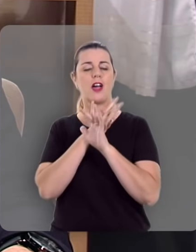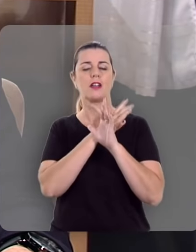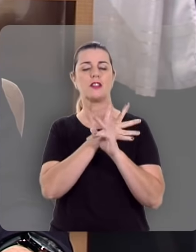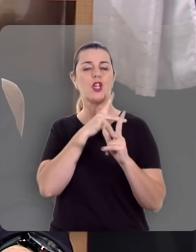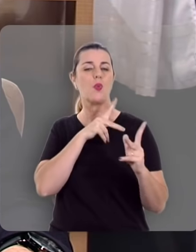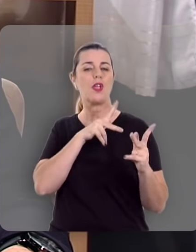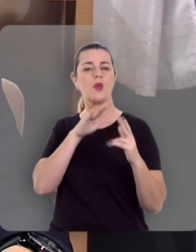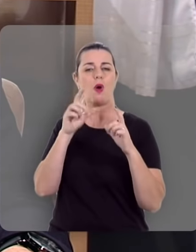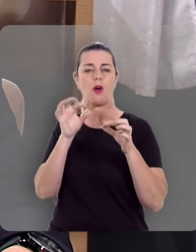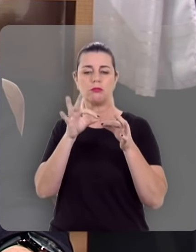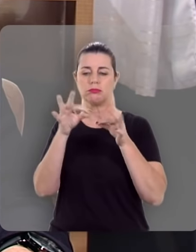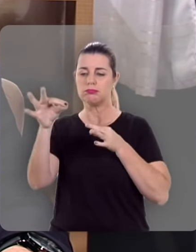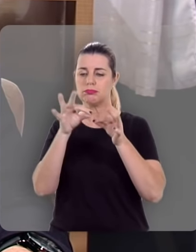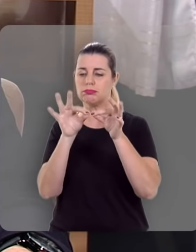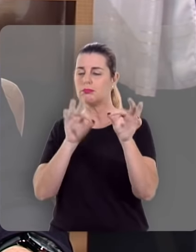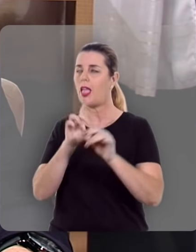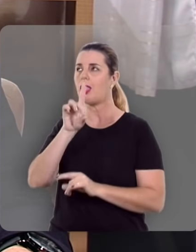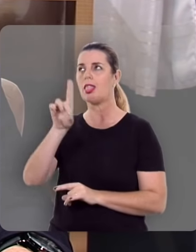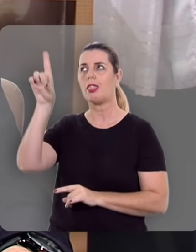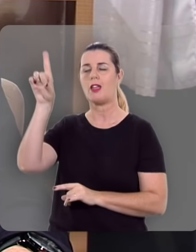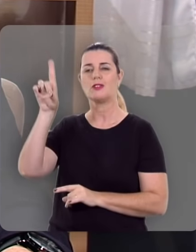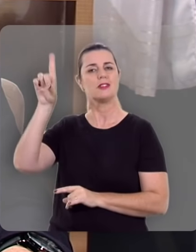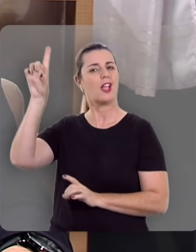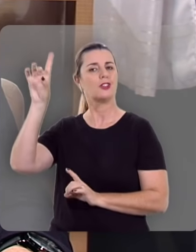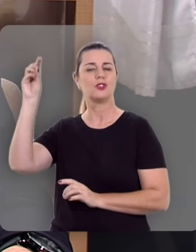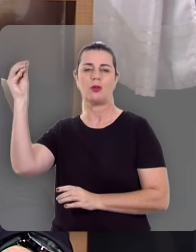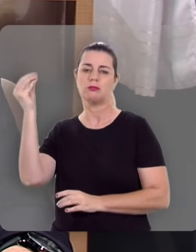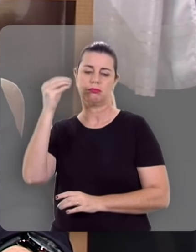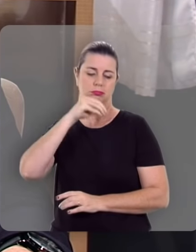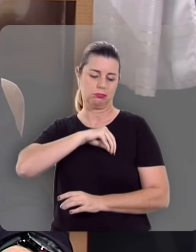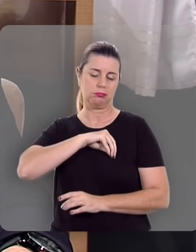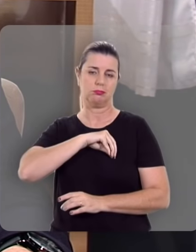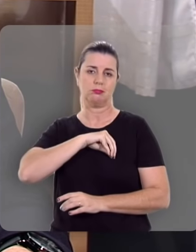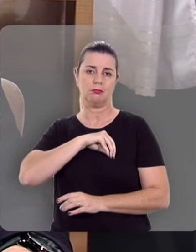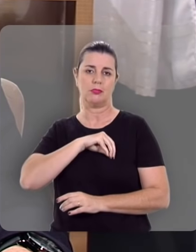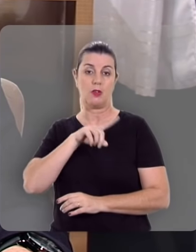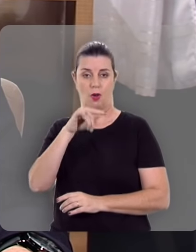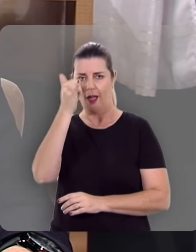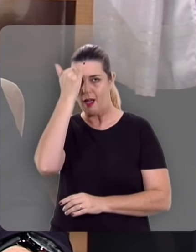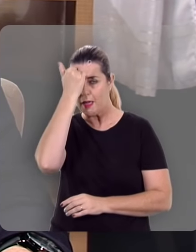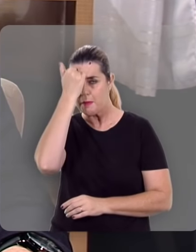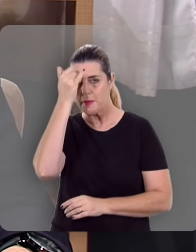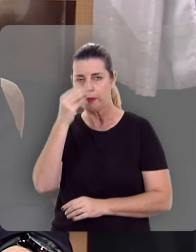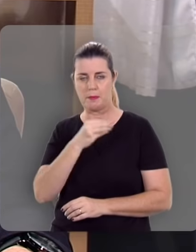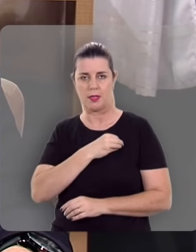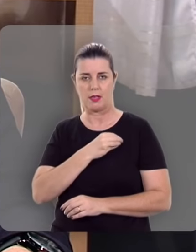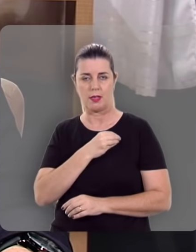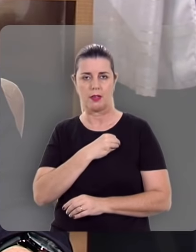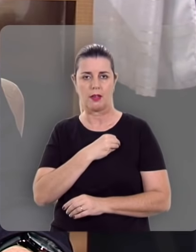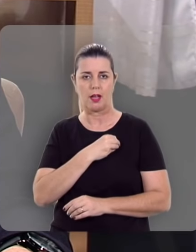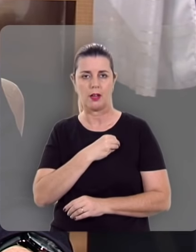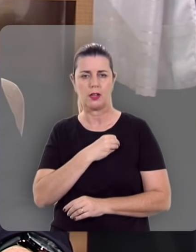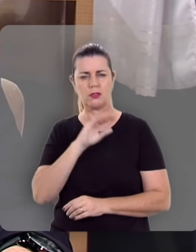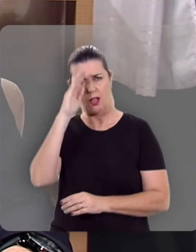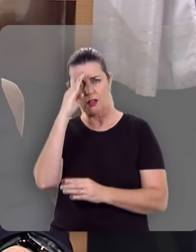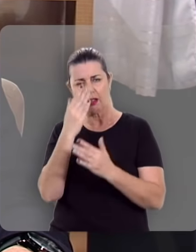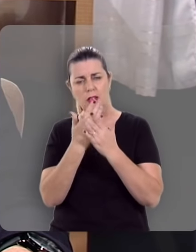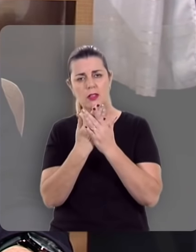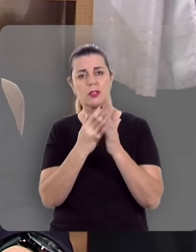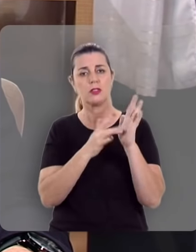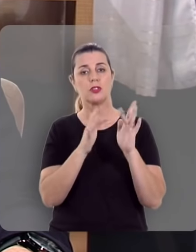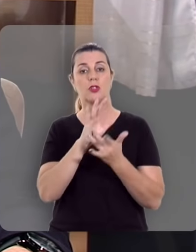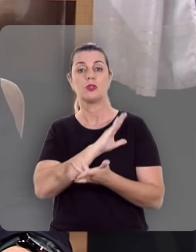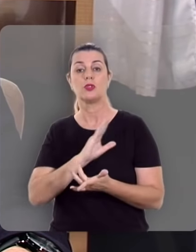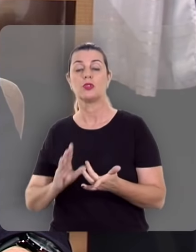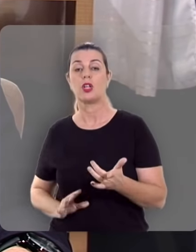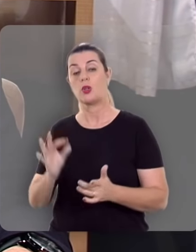do tamanho de Deus. Portanto, esse vazio só pode ser preenchido por Deus. E se você se arrepender dos seus pecados e crer em